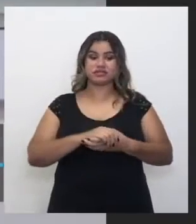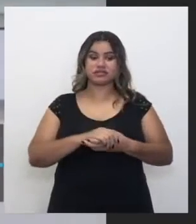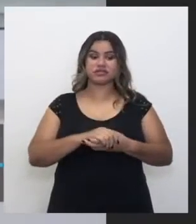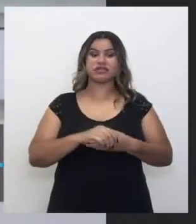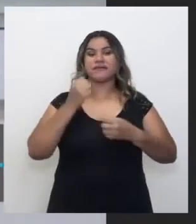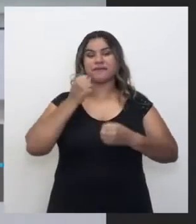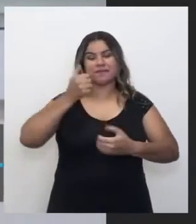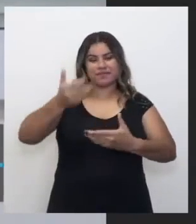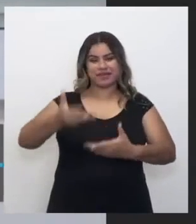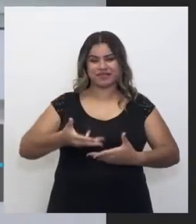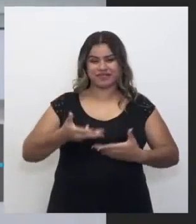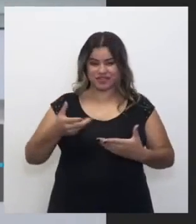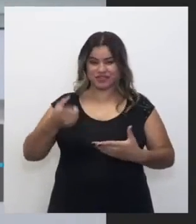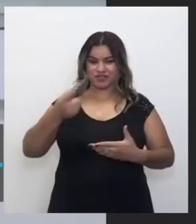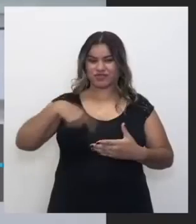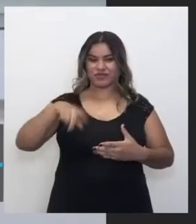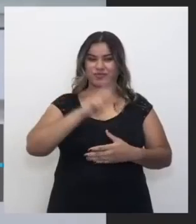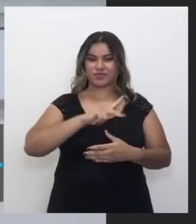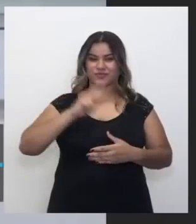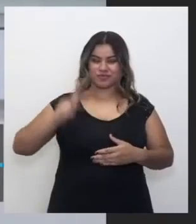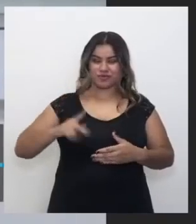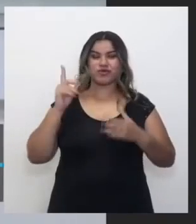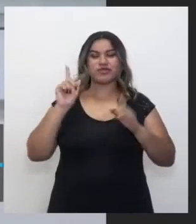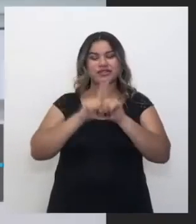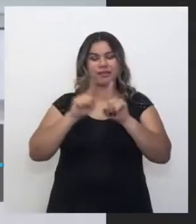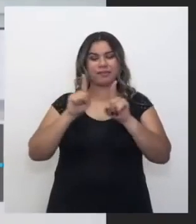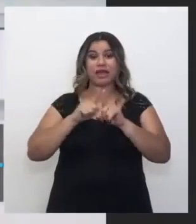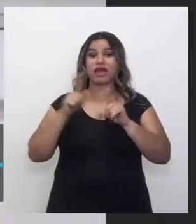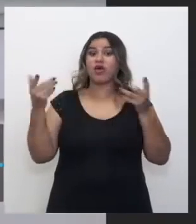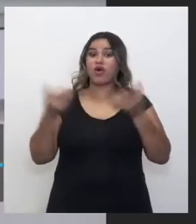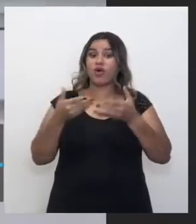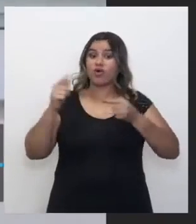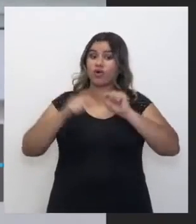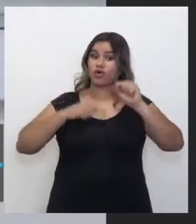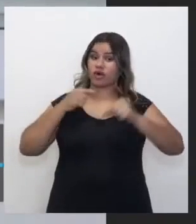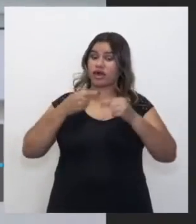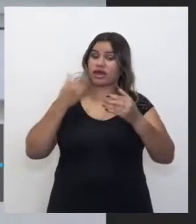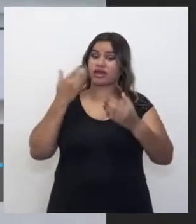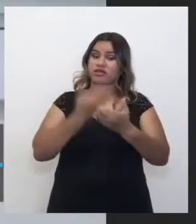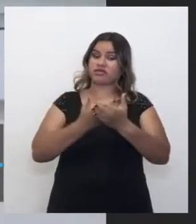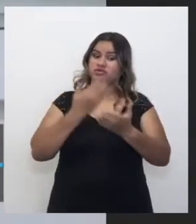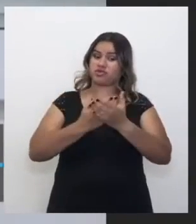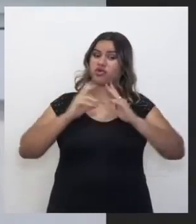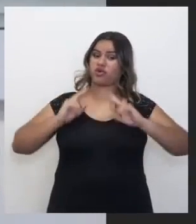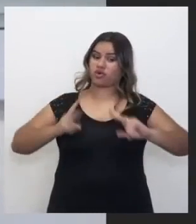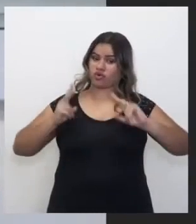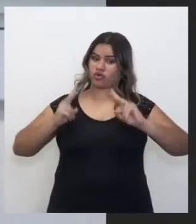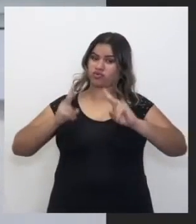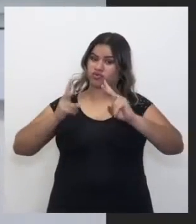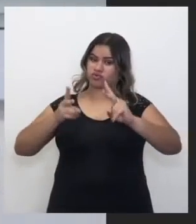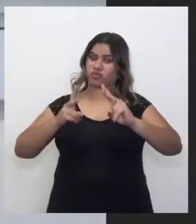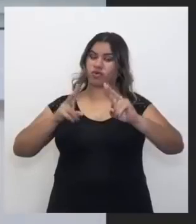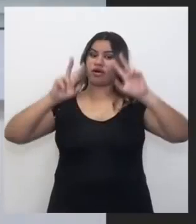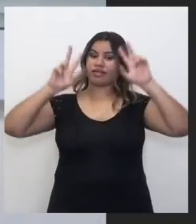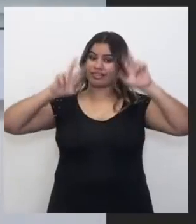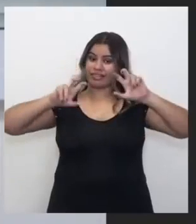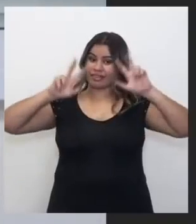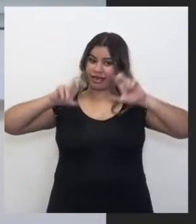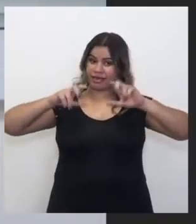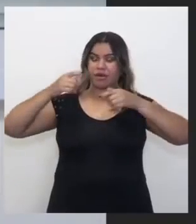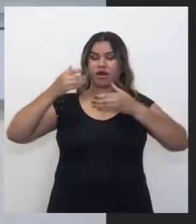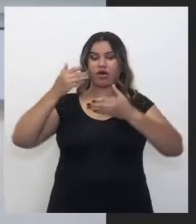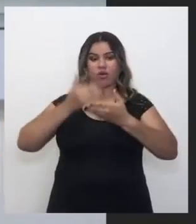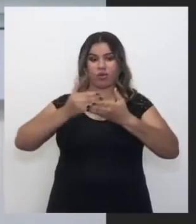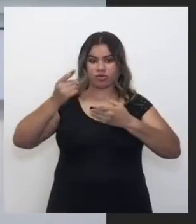muito bem-vindos, todos os professores também. Hoje a gente vai ter uma aula que, na verdade, é uma continuação, né, de um tema que começamos